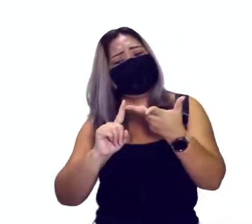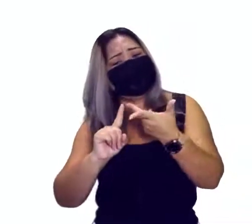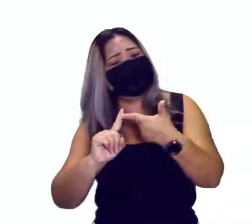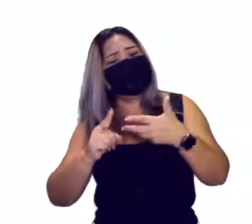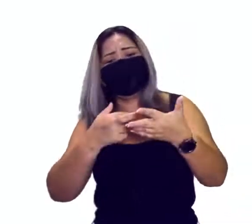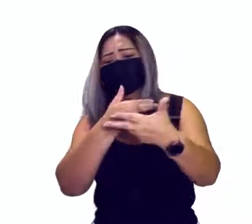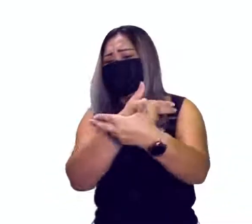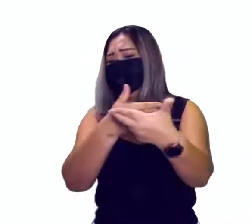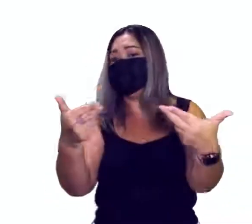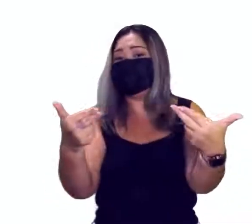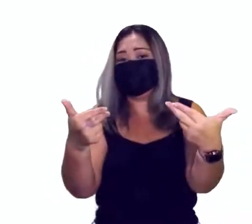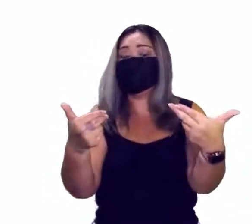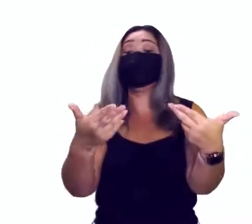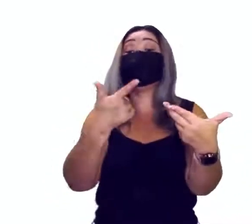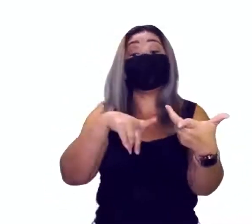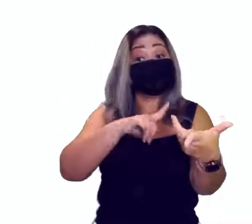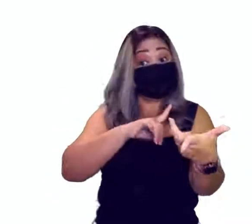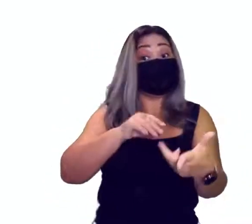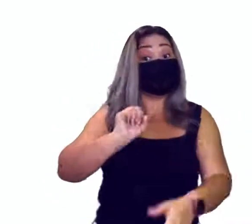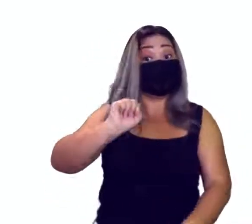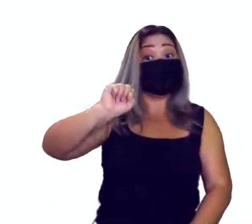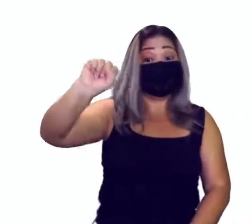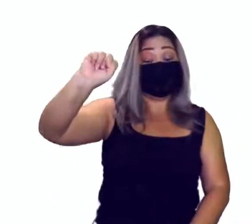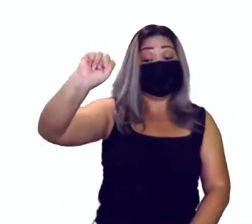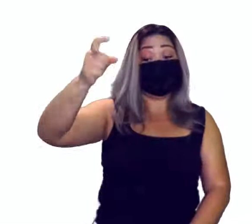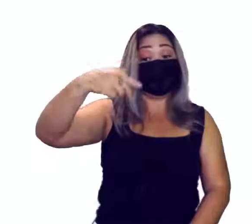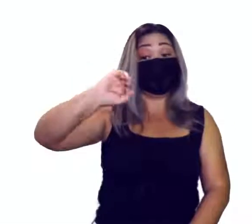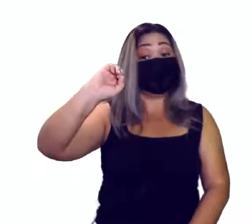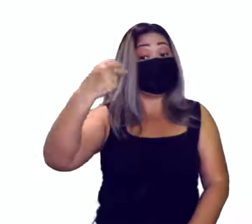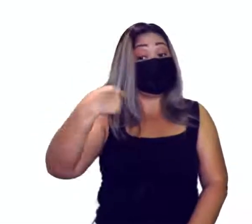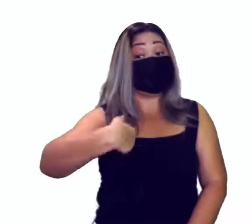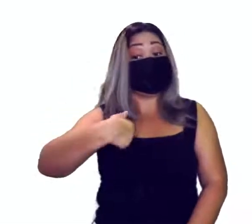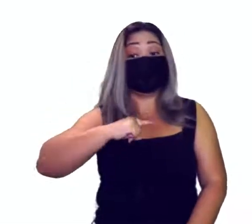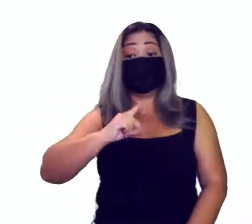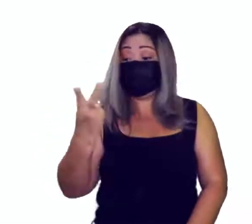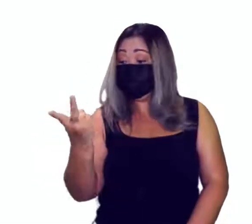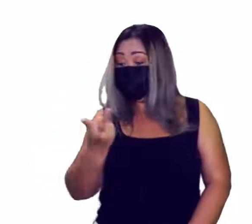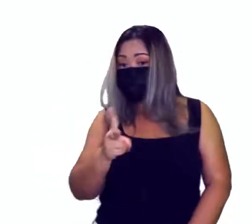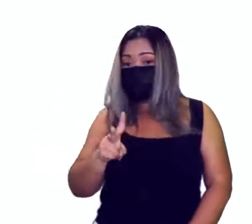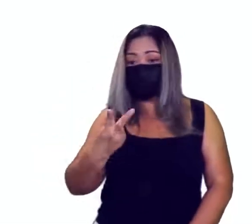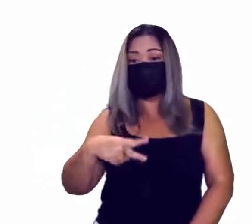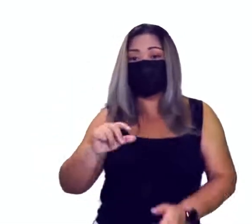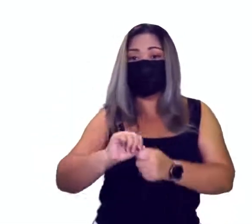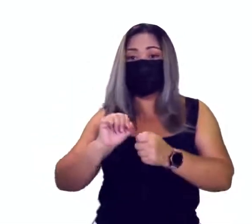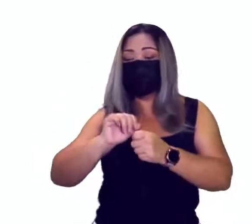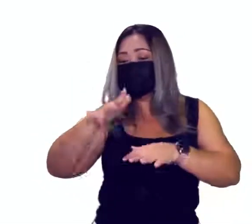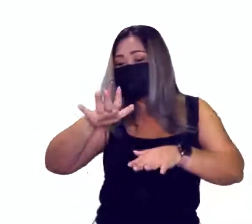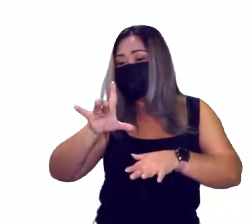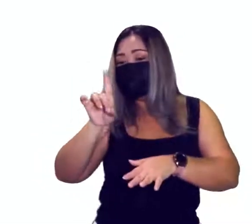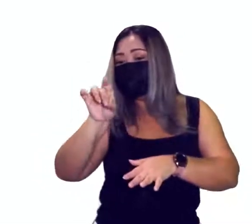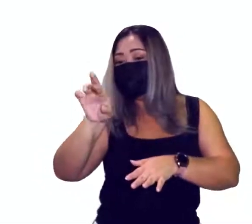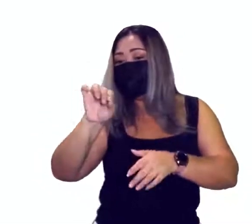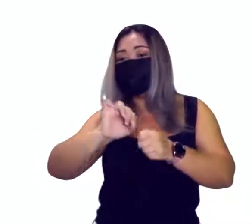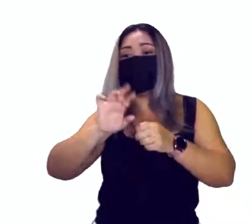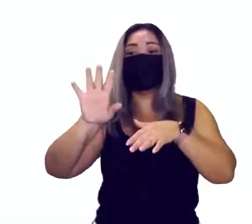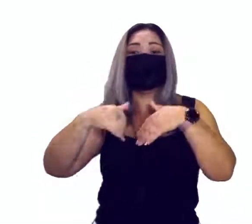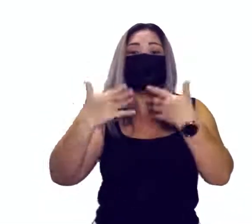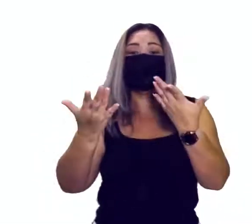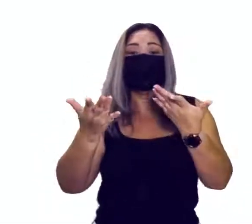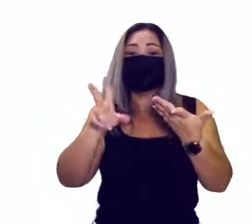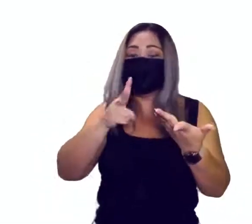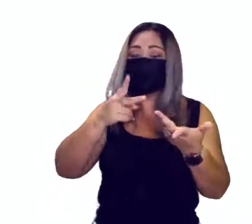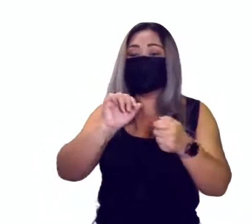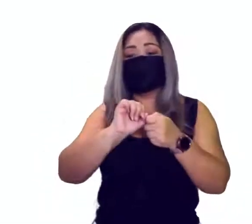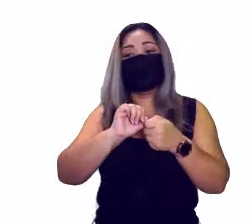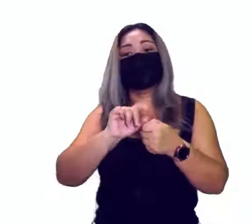etc. Além de heróis ou semideuses, além disso, né, tem os heróis ou semideuses,